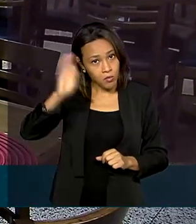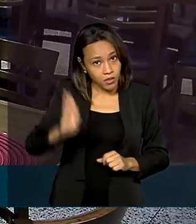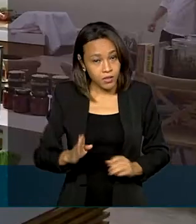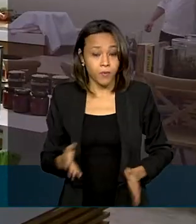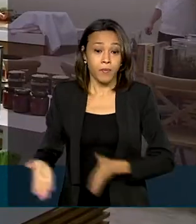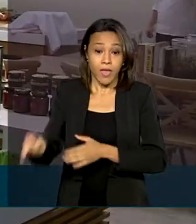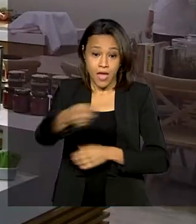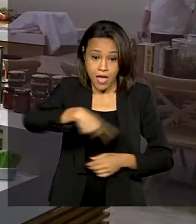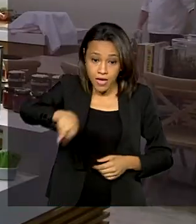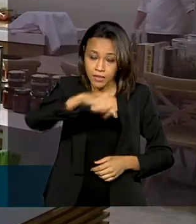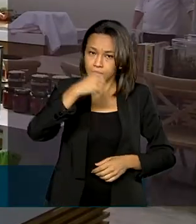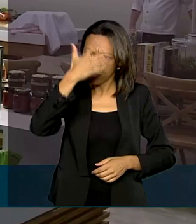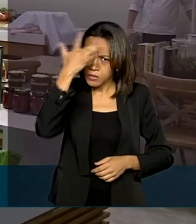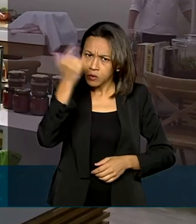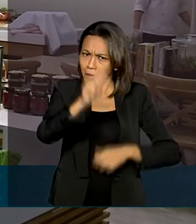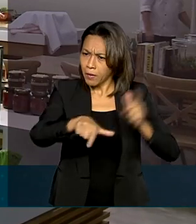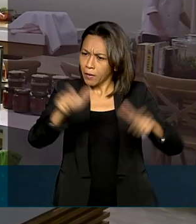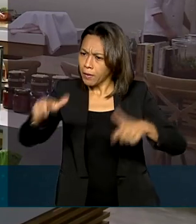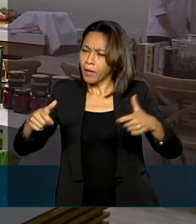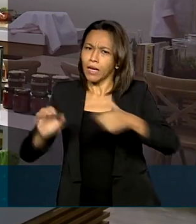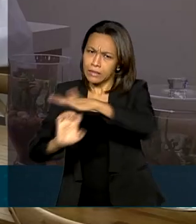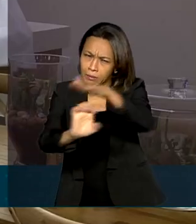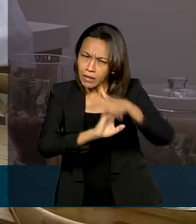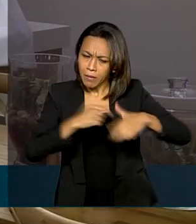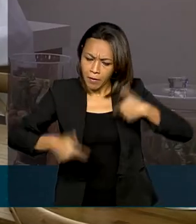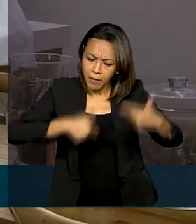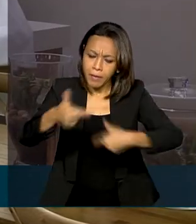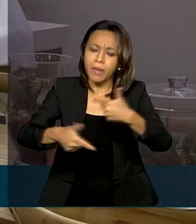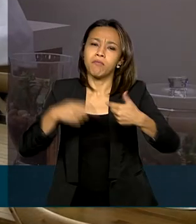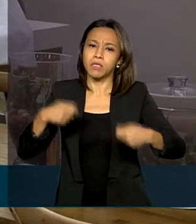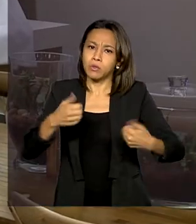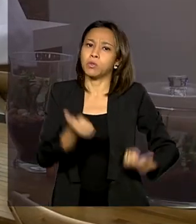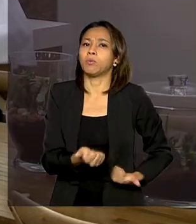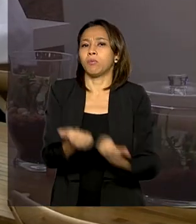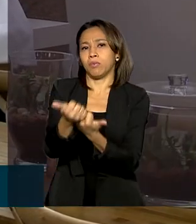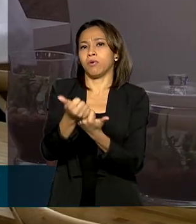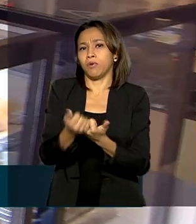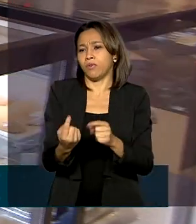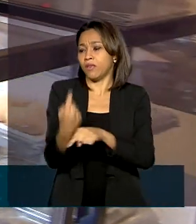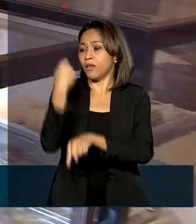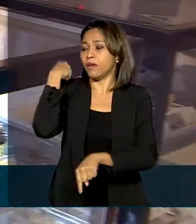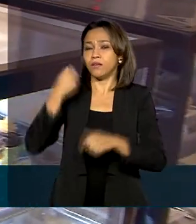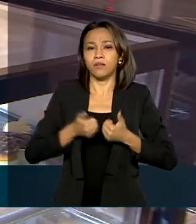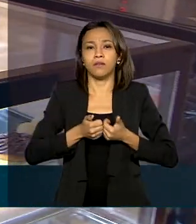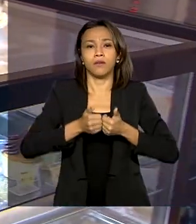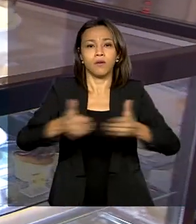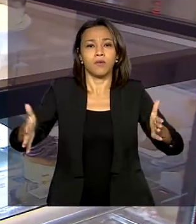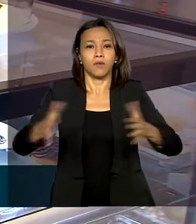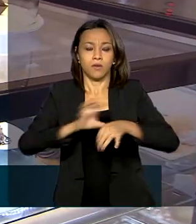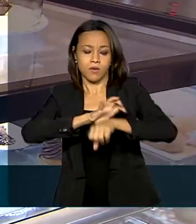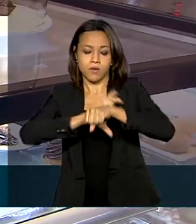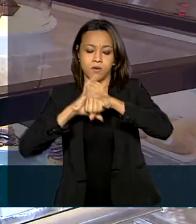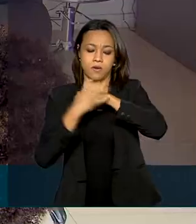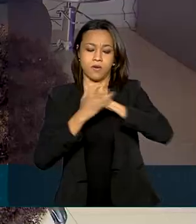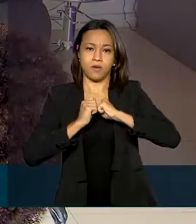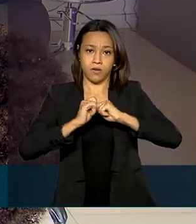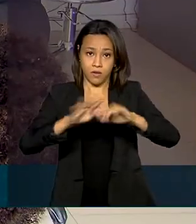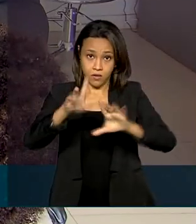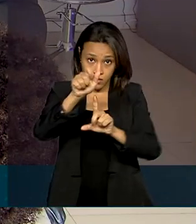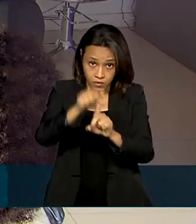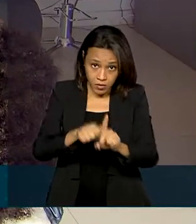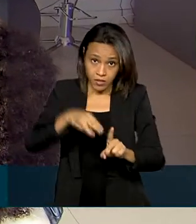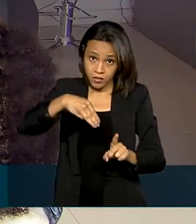de trabalho e produção de riqueza precisou de um reforço desde que a pandemia do coronavírus foi decretada em março.